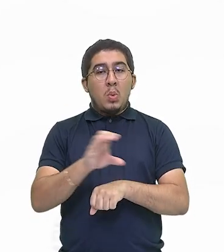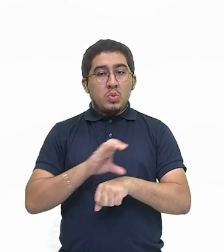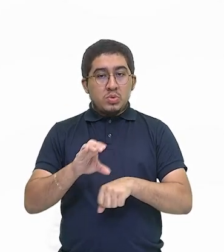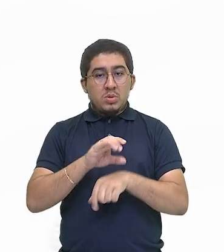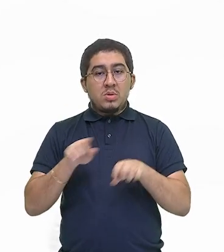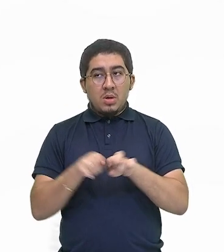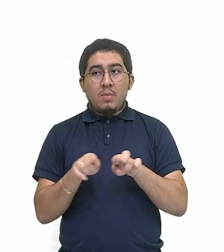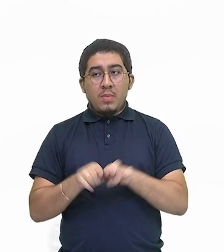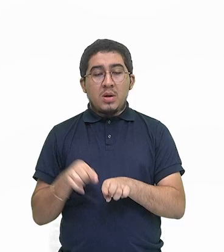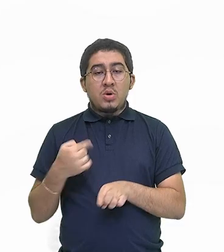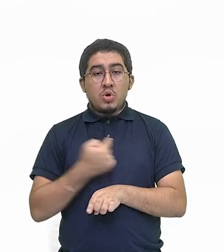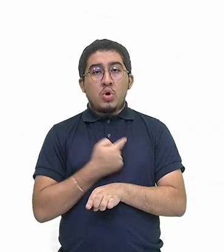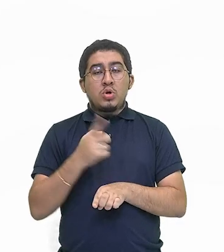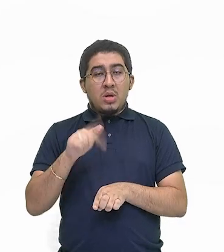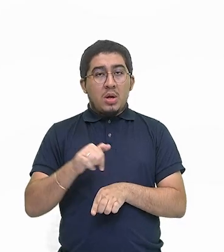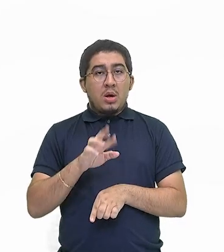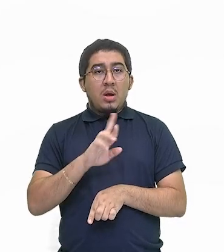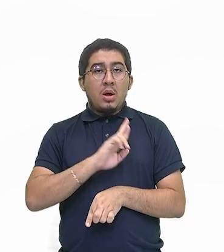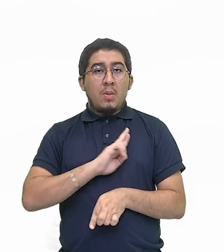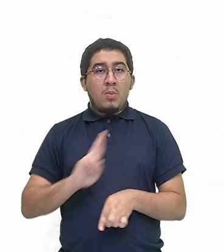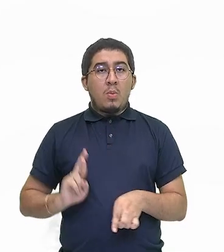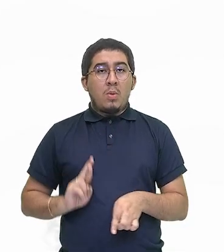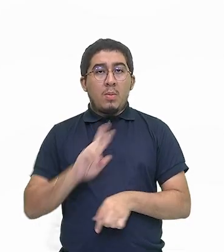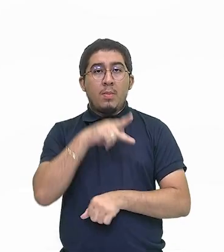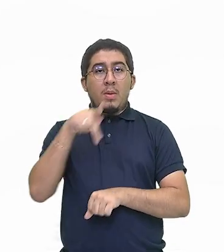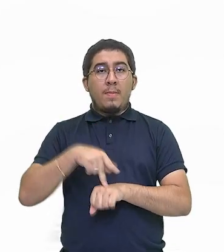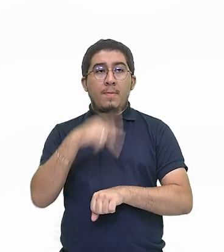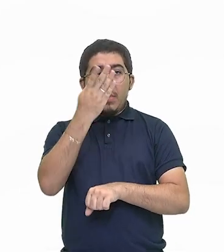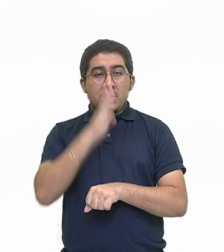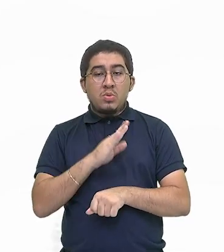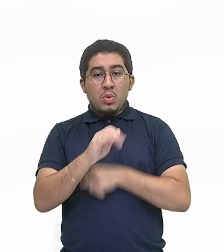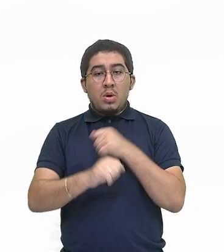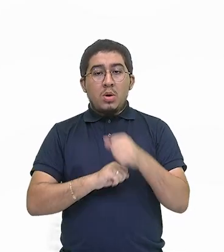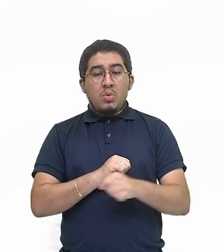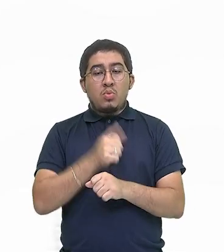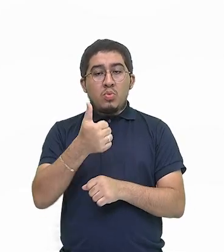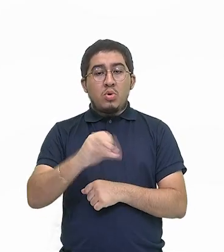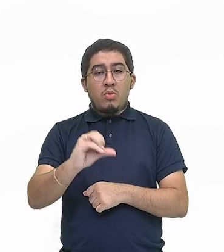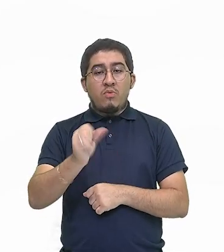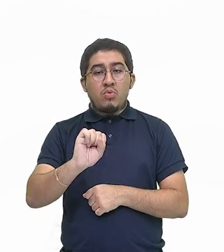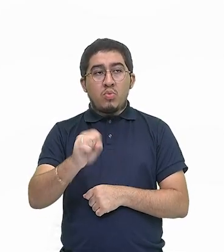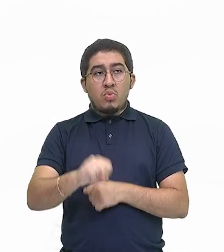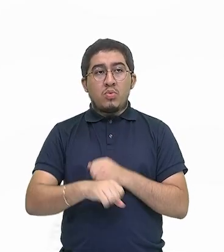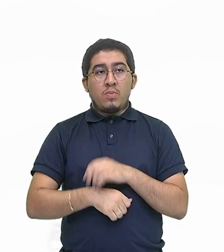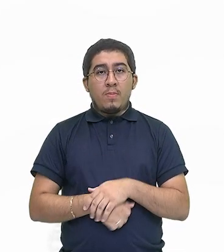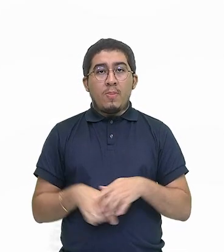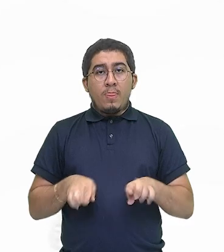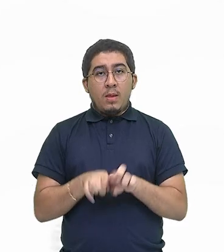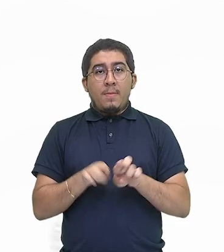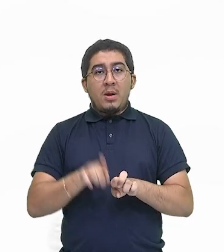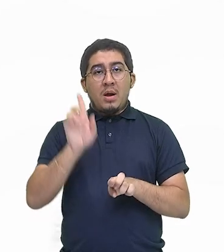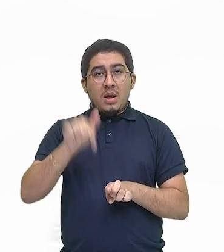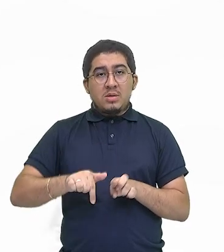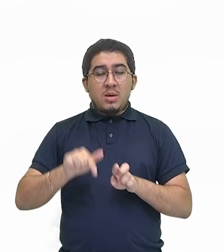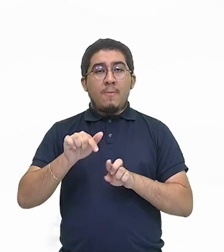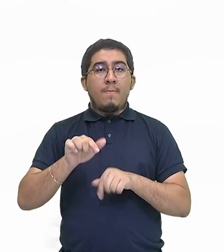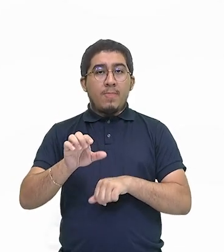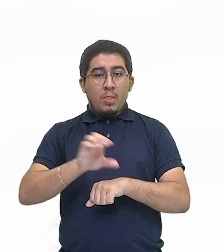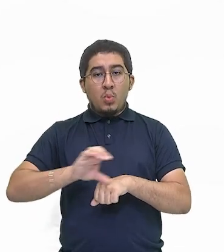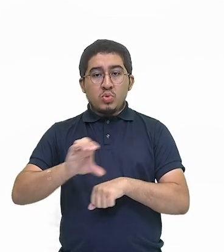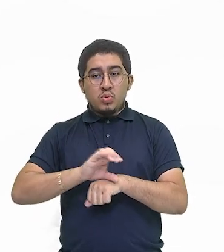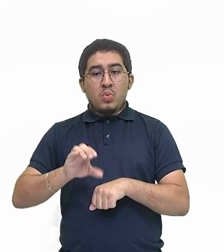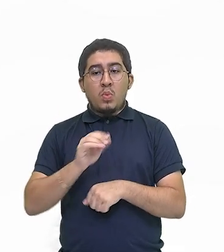da nossa República Brasileira no ano de 1988. E essa Constituição